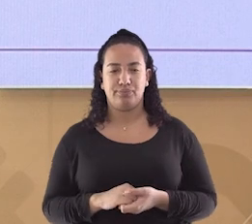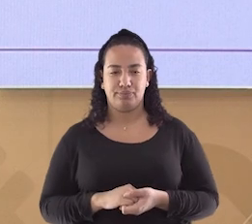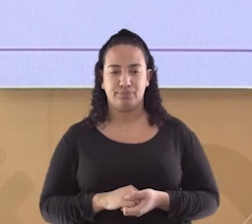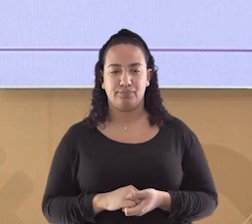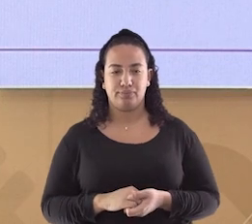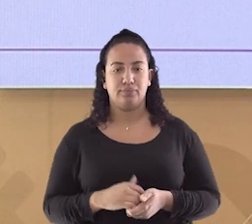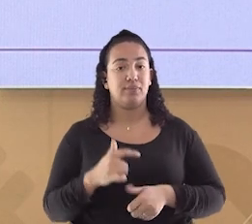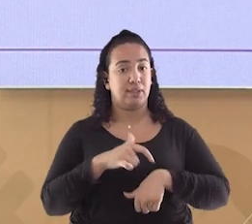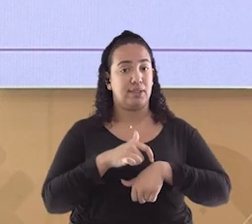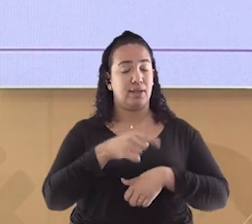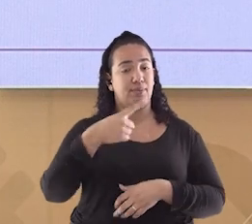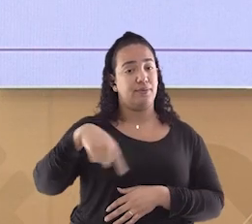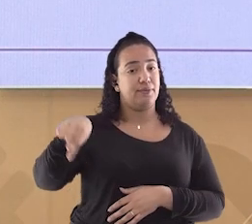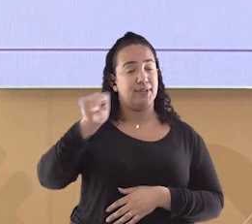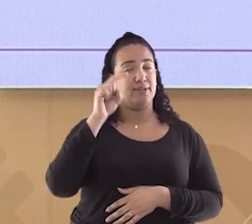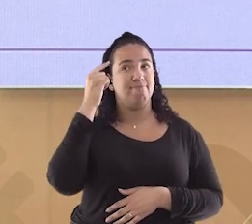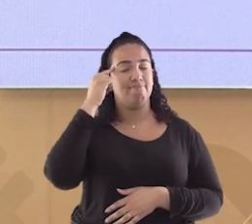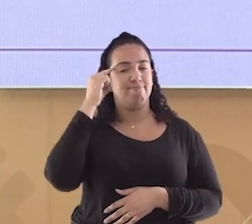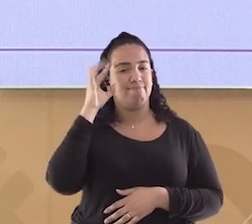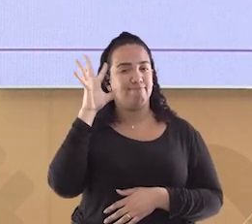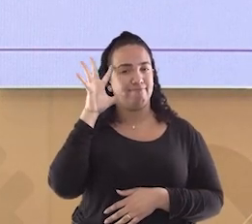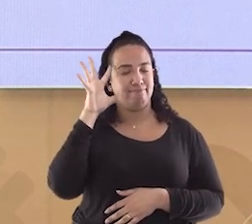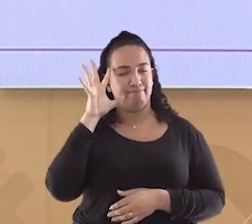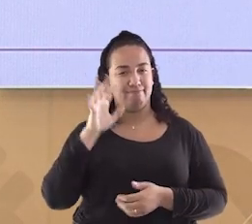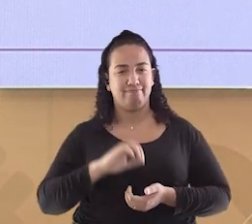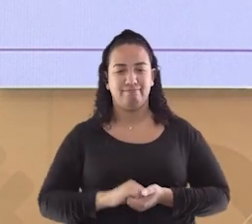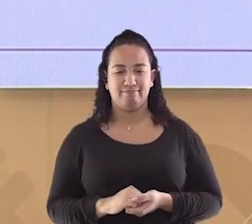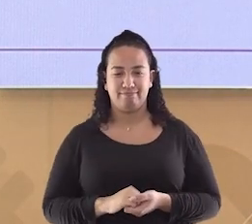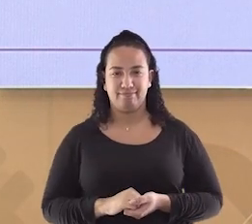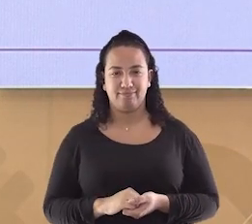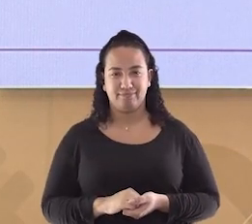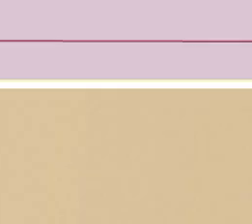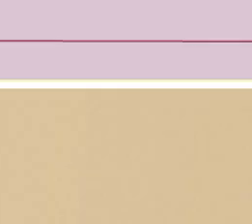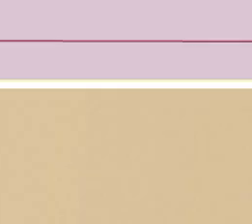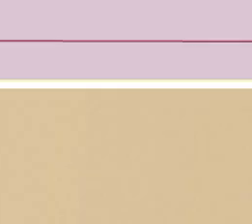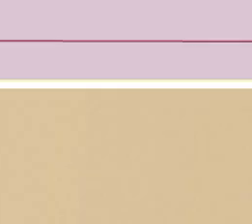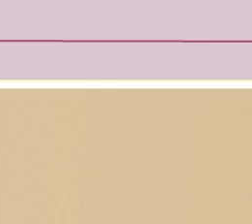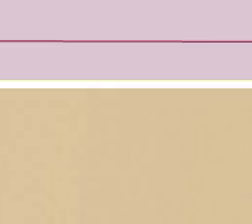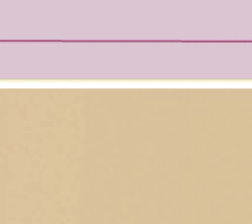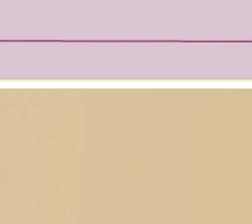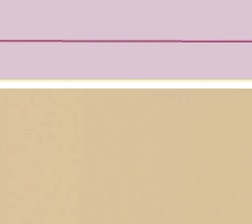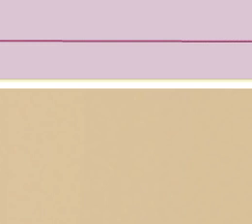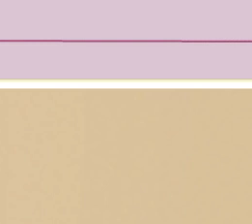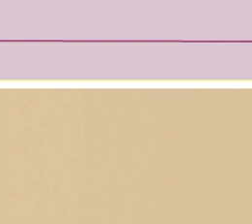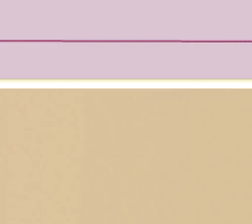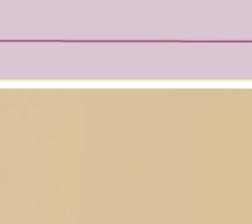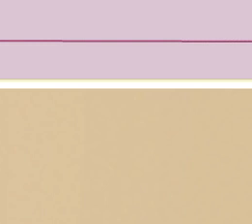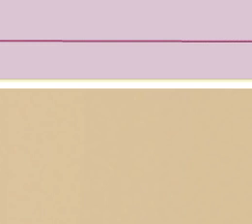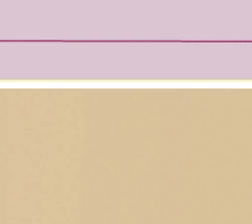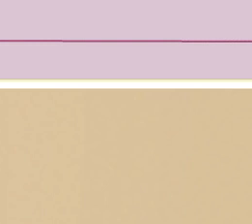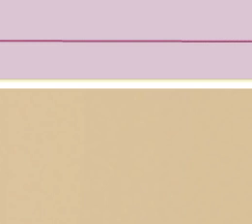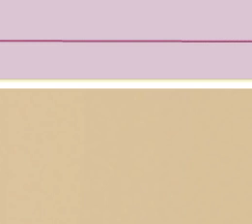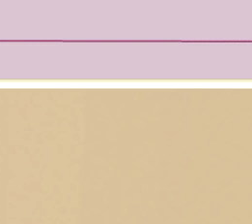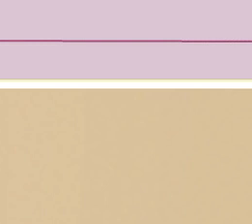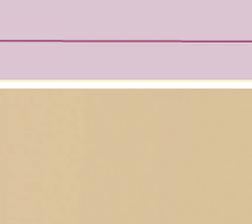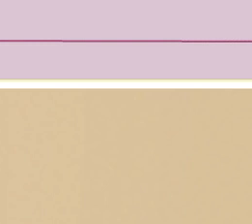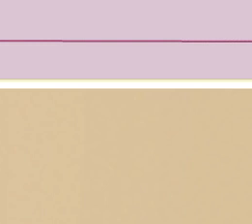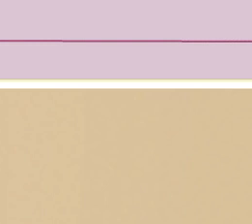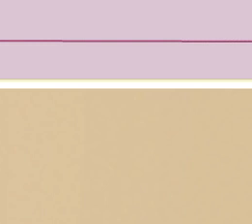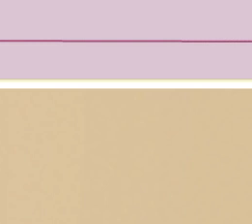desse cubo? Vou dar um tempo para vocês pensarem.